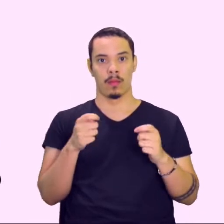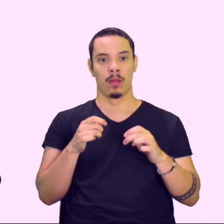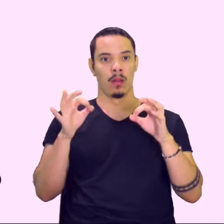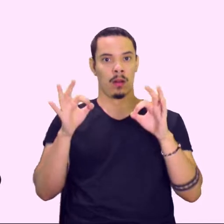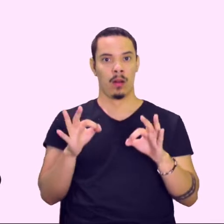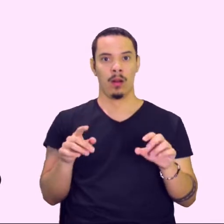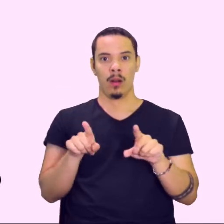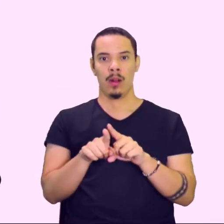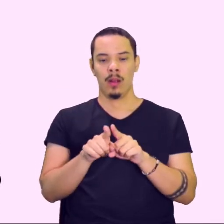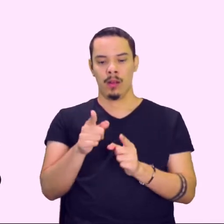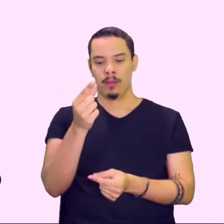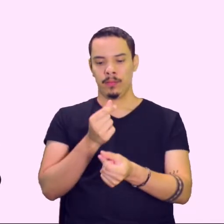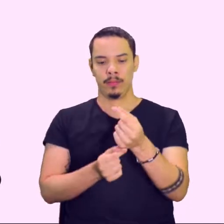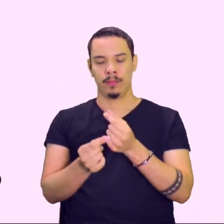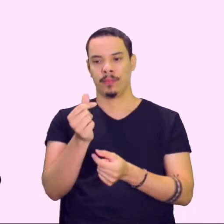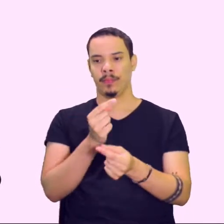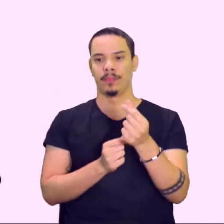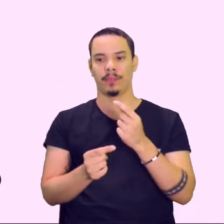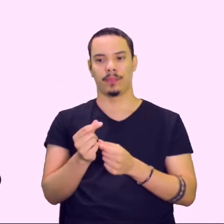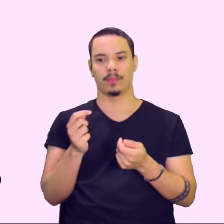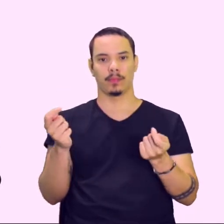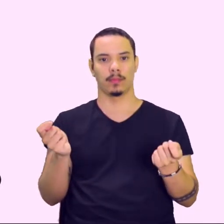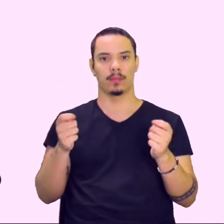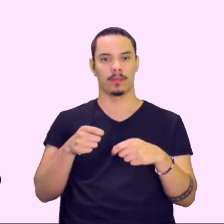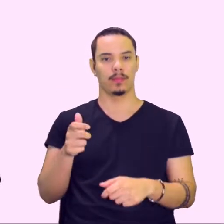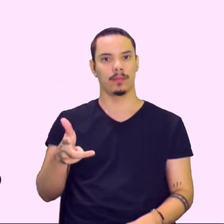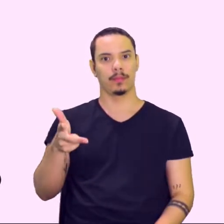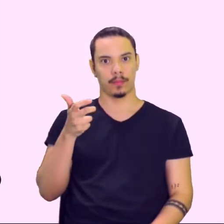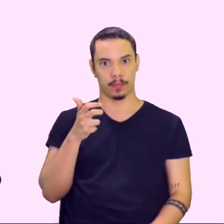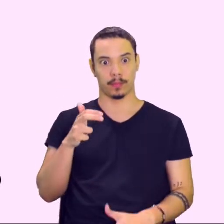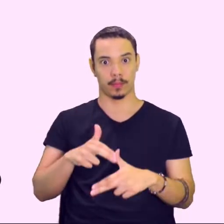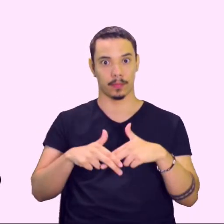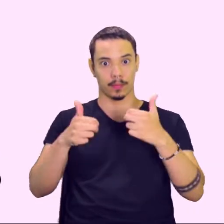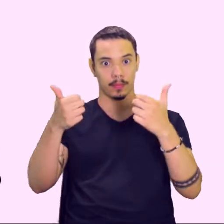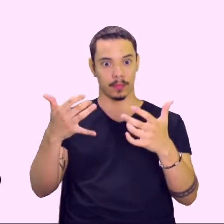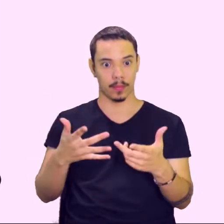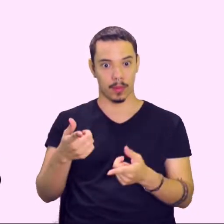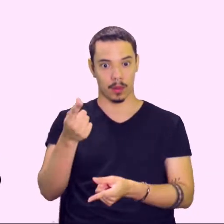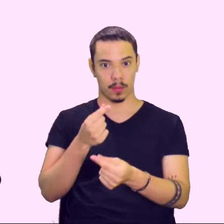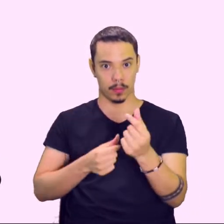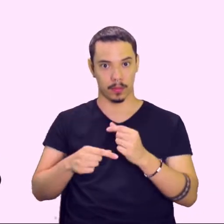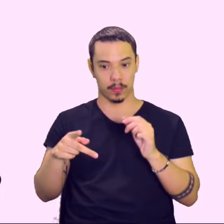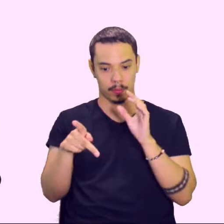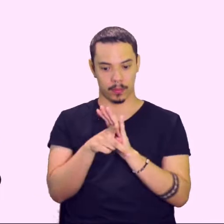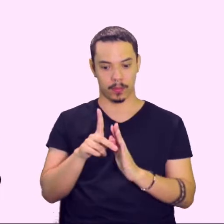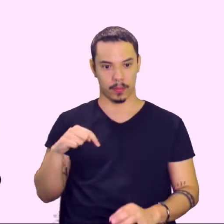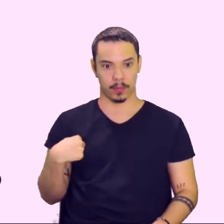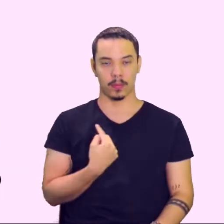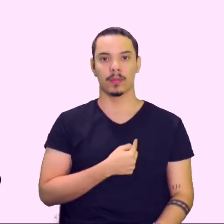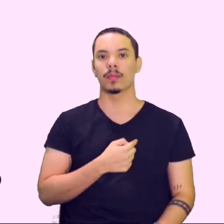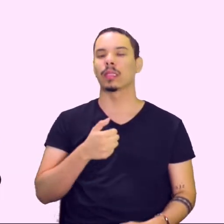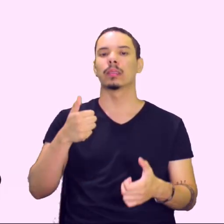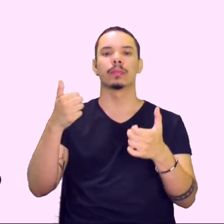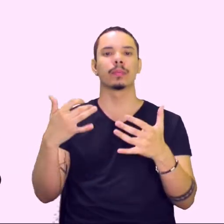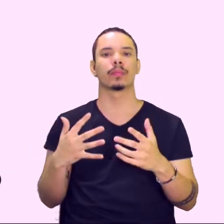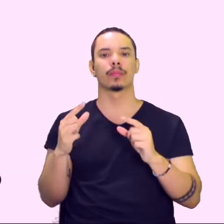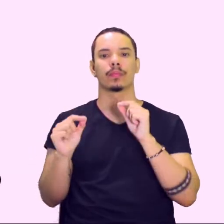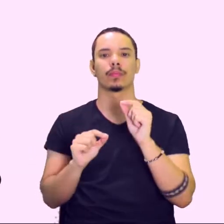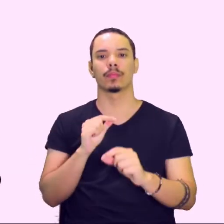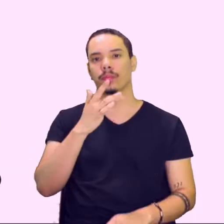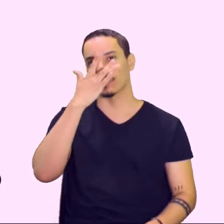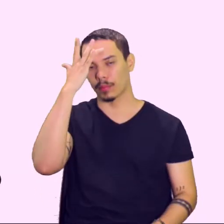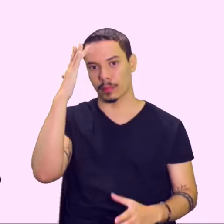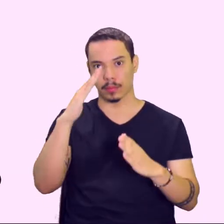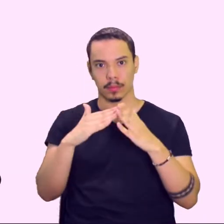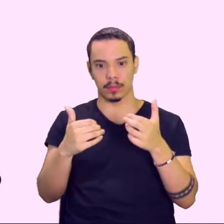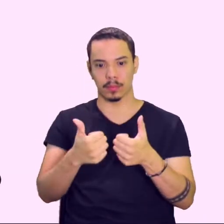e economicamente viável. Então, quando a gente fala economicamente viável, a gente está falando que aquele ribeirinho, que